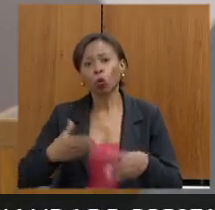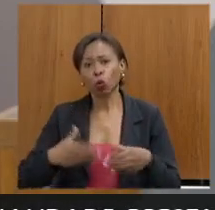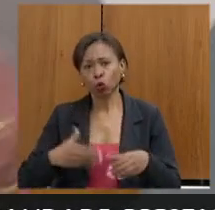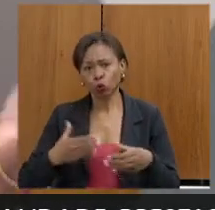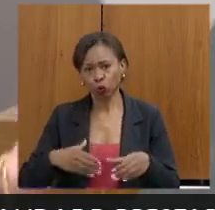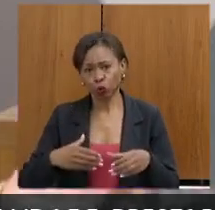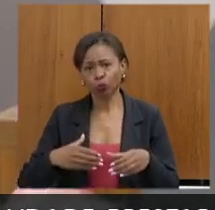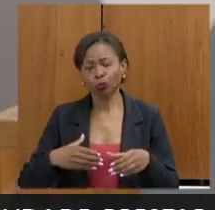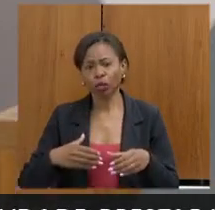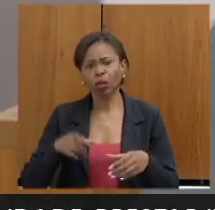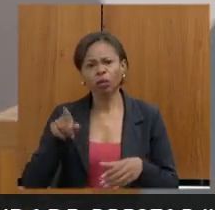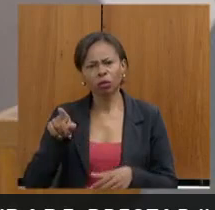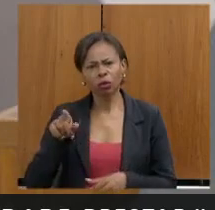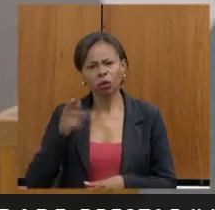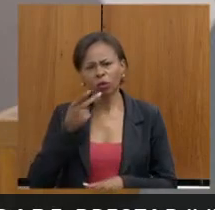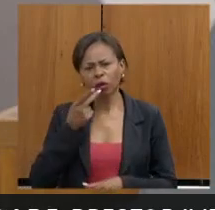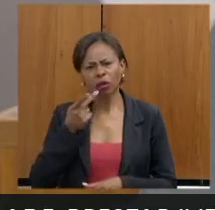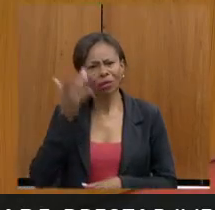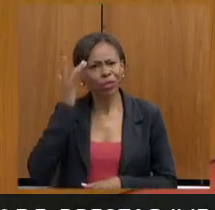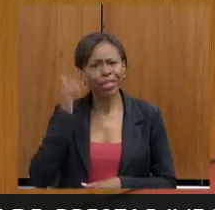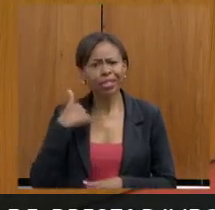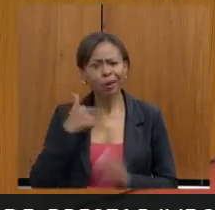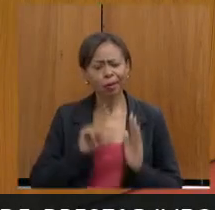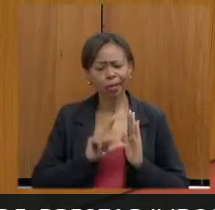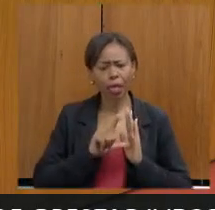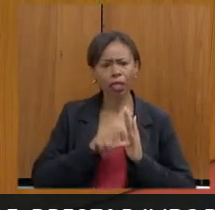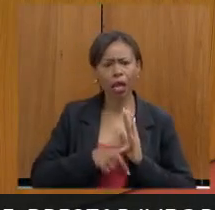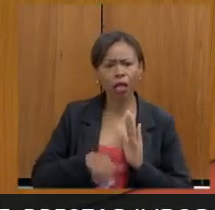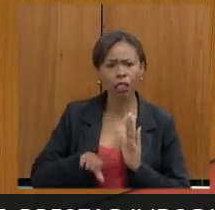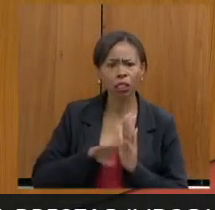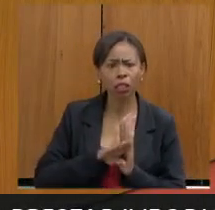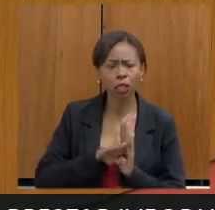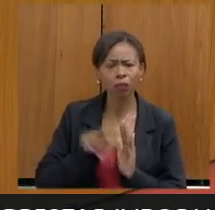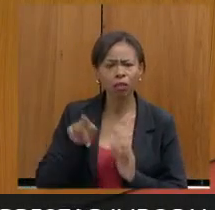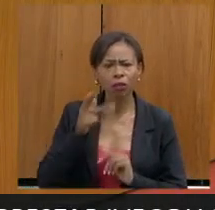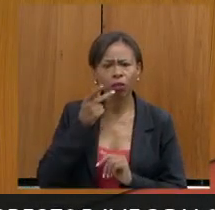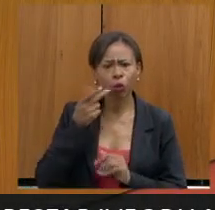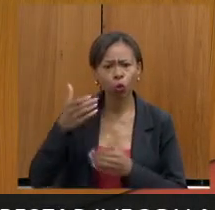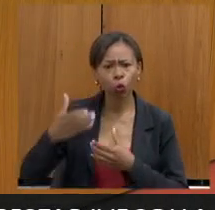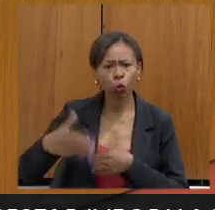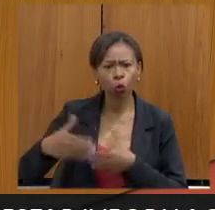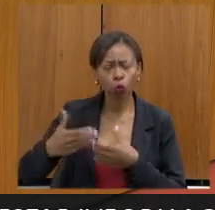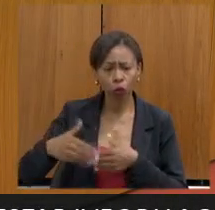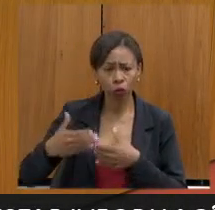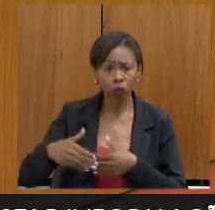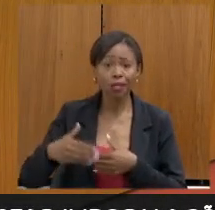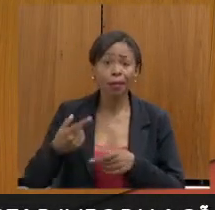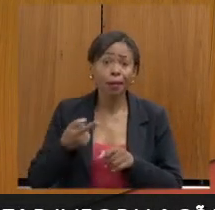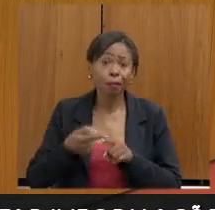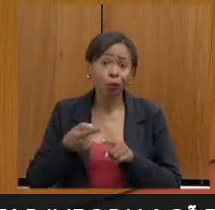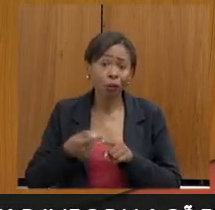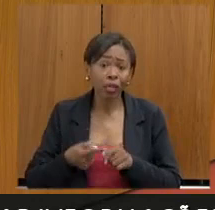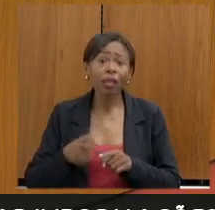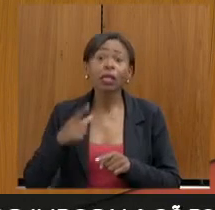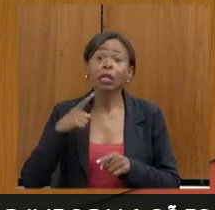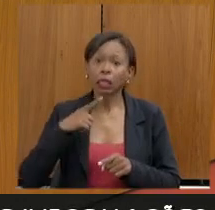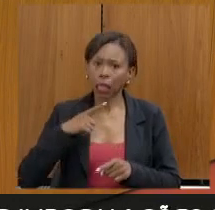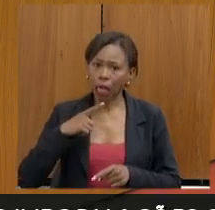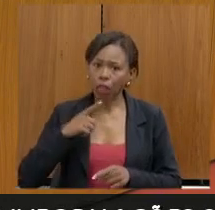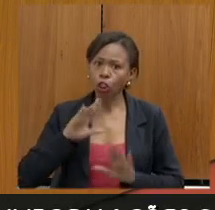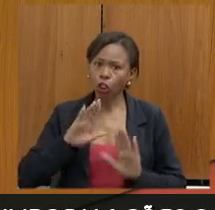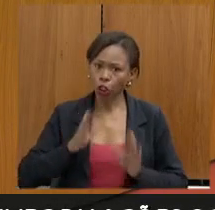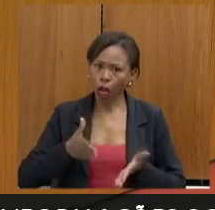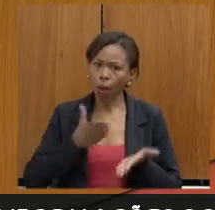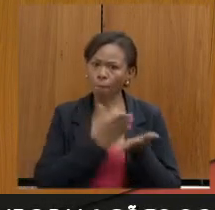deve falar não sei se falou até desculpa eu cheguei um pouco atrasado a questão dos concursos públicos porque nós temos muitos aprovados